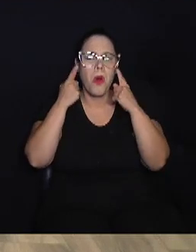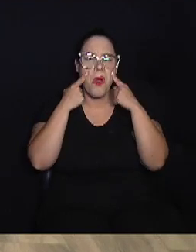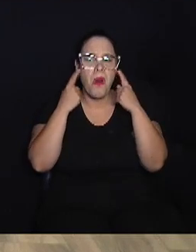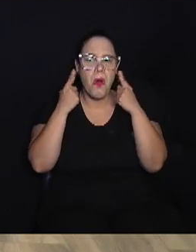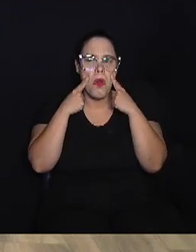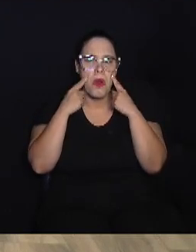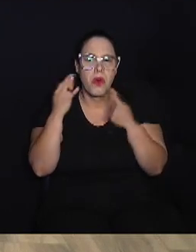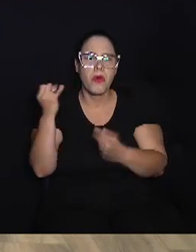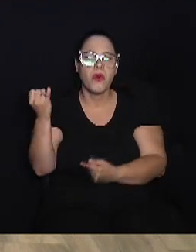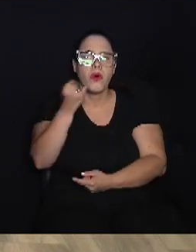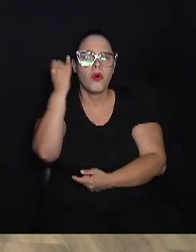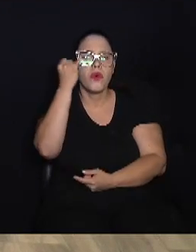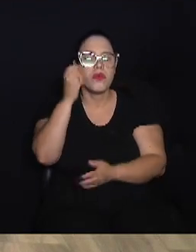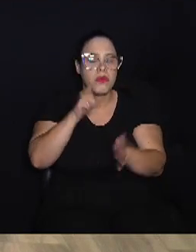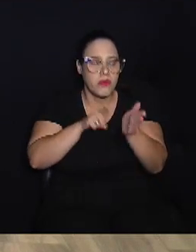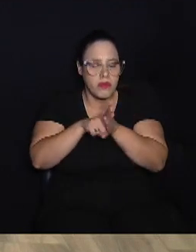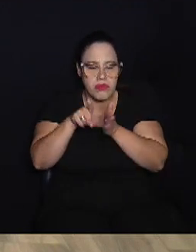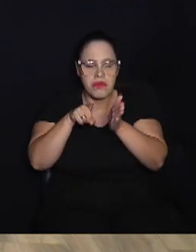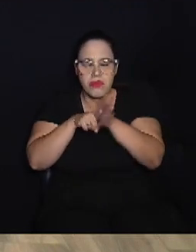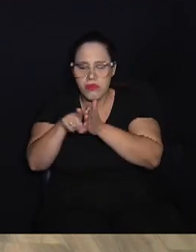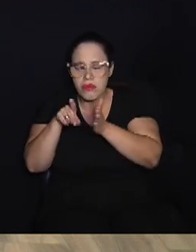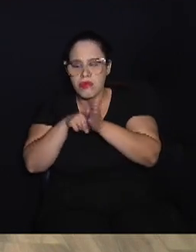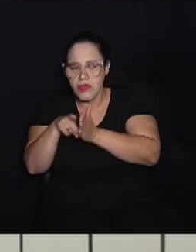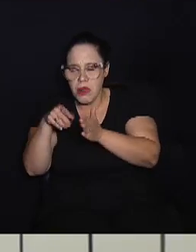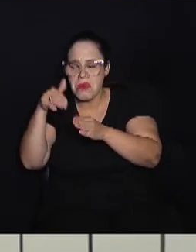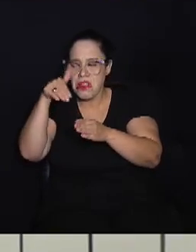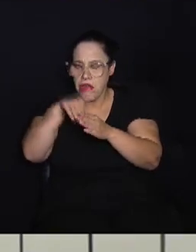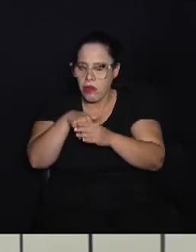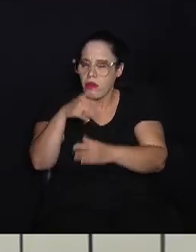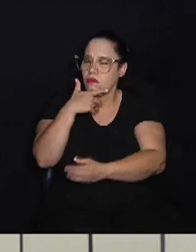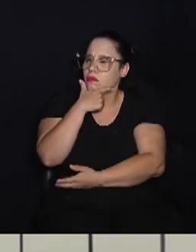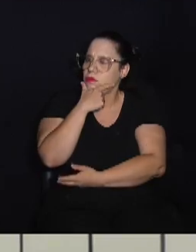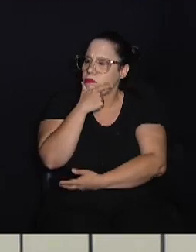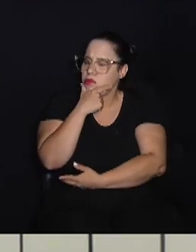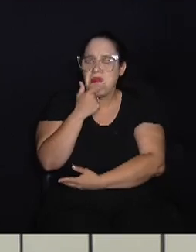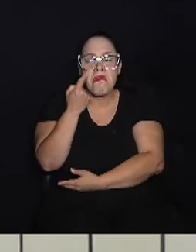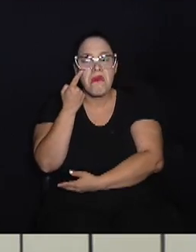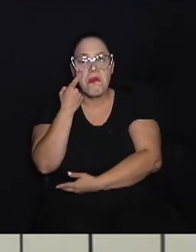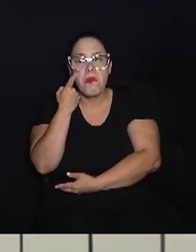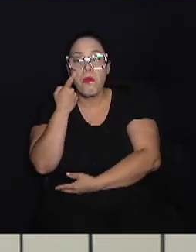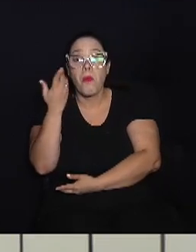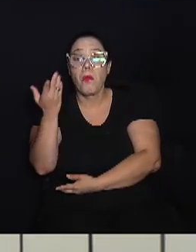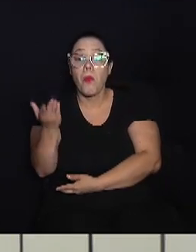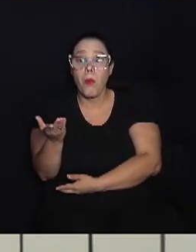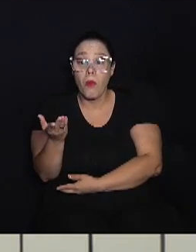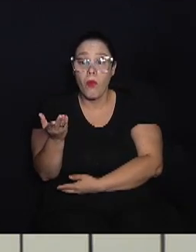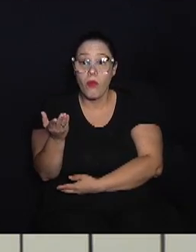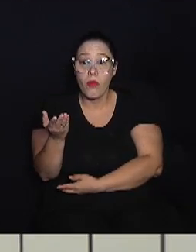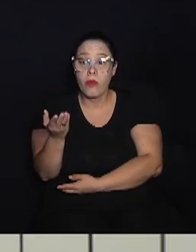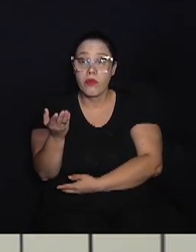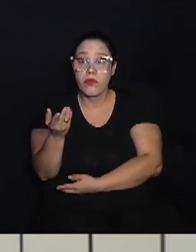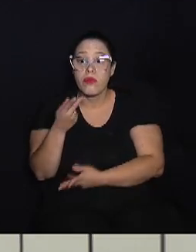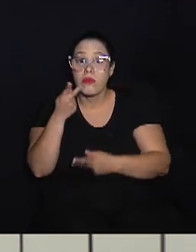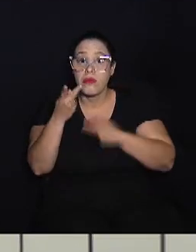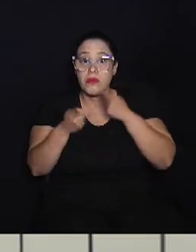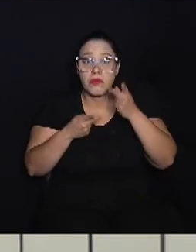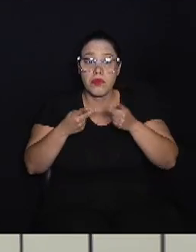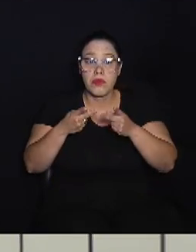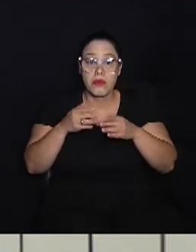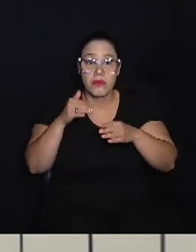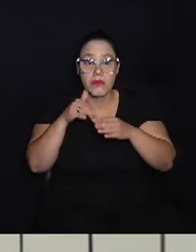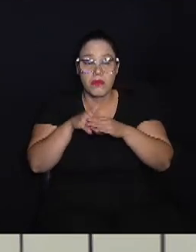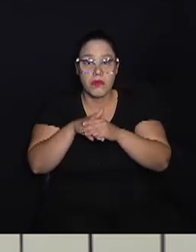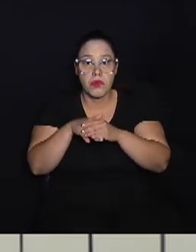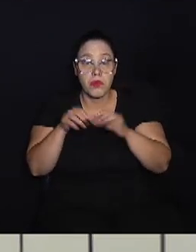importante, a pesquisa eleitoral. E olha só, A gente fala para os eleitores